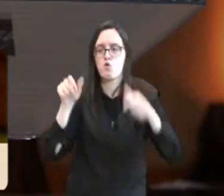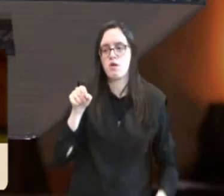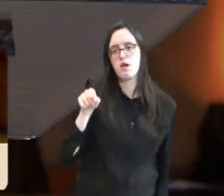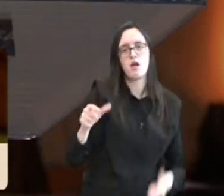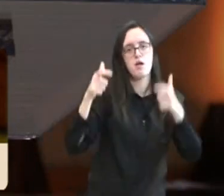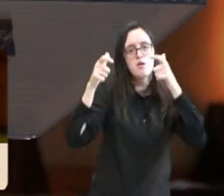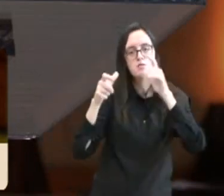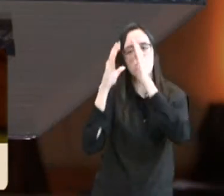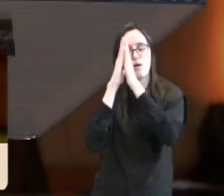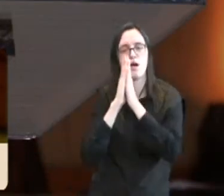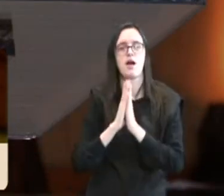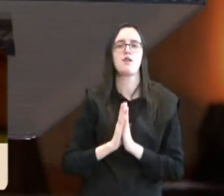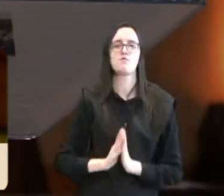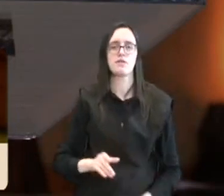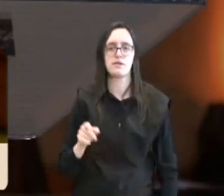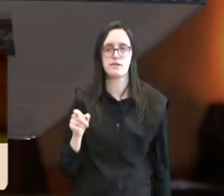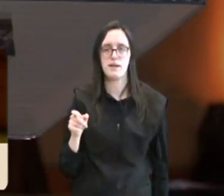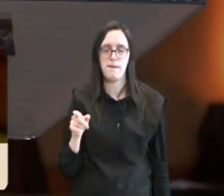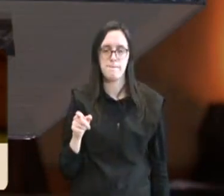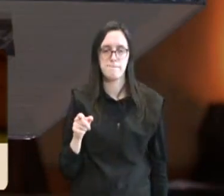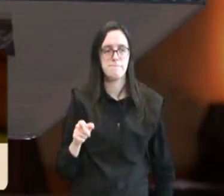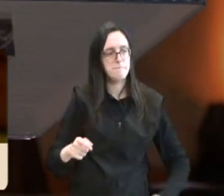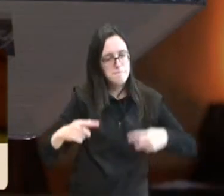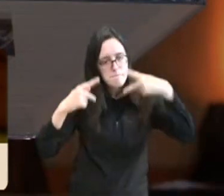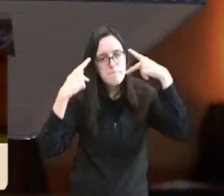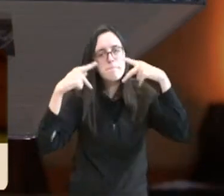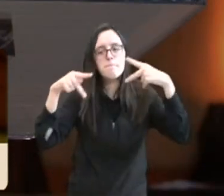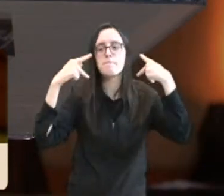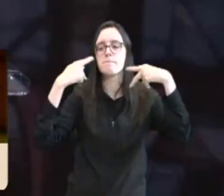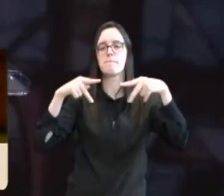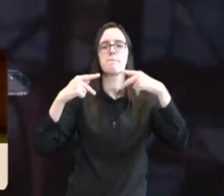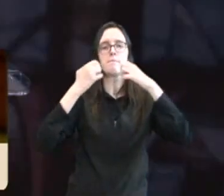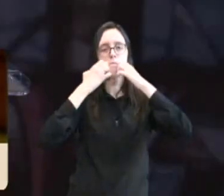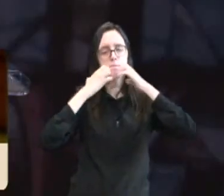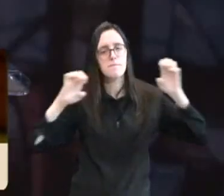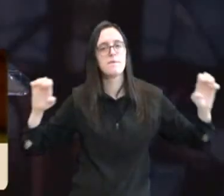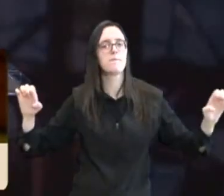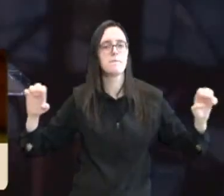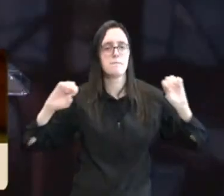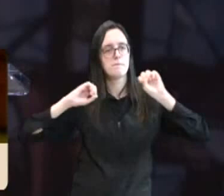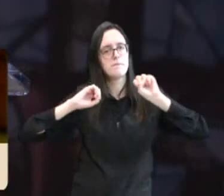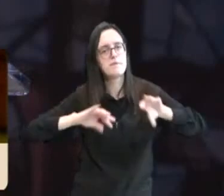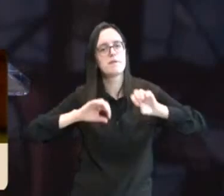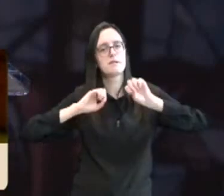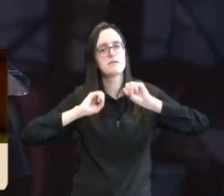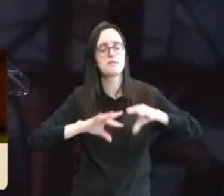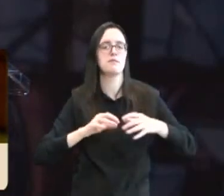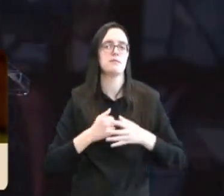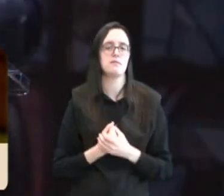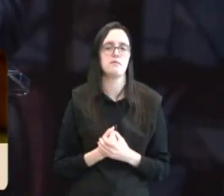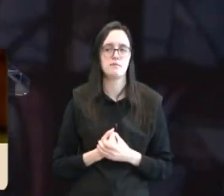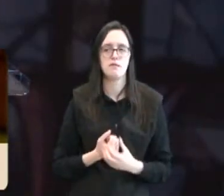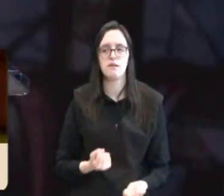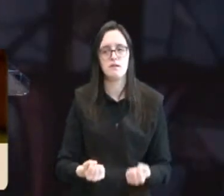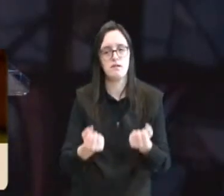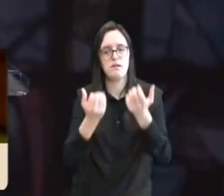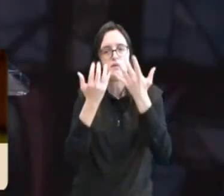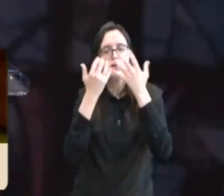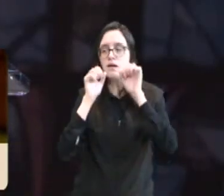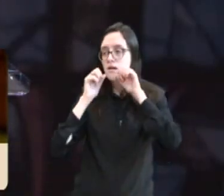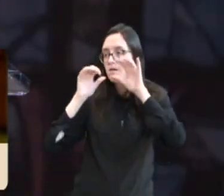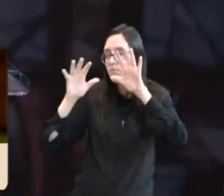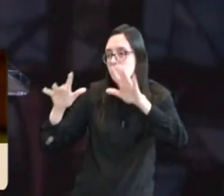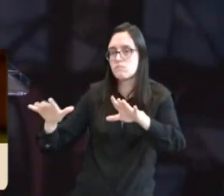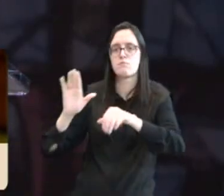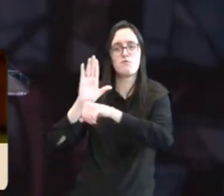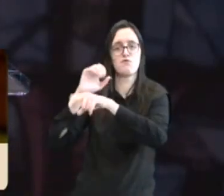para adoração, para a pregação do evangelho, para o ensino, para abençoar com a ação social.